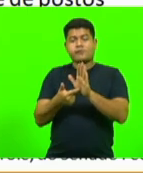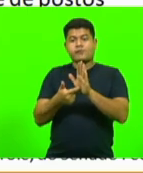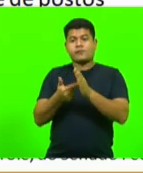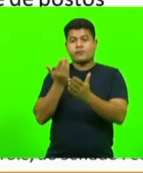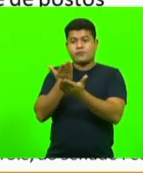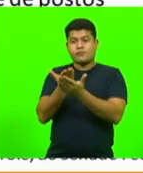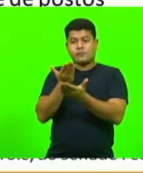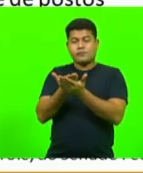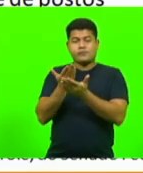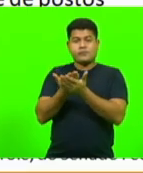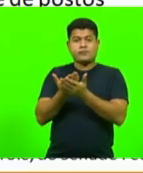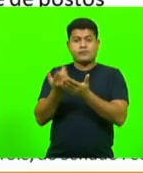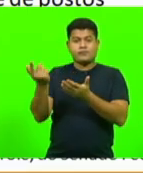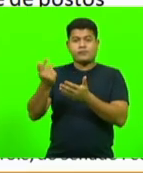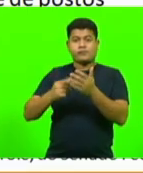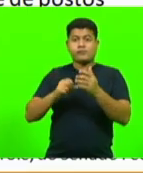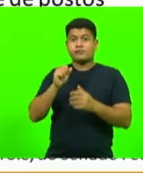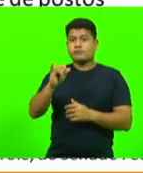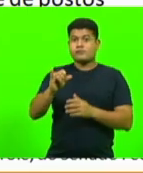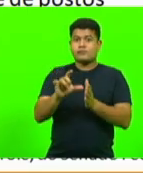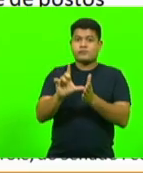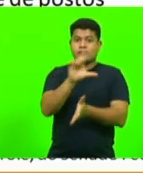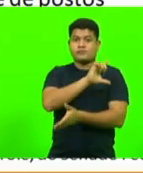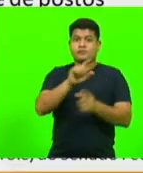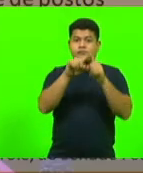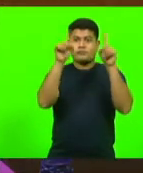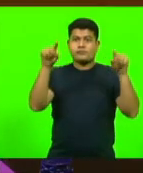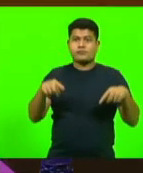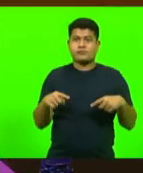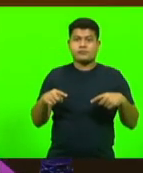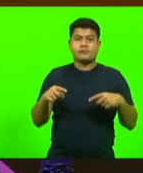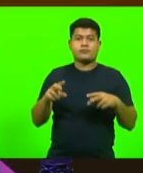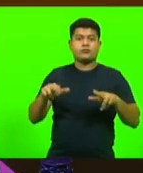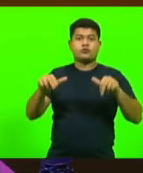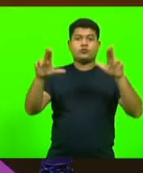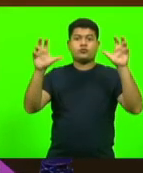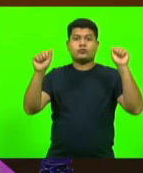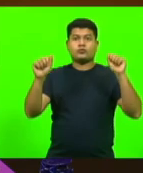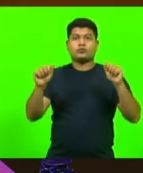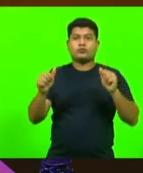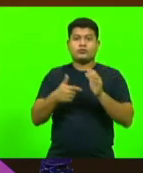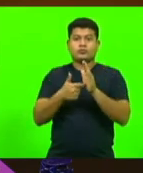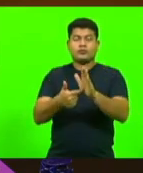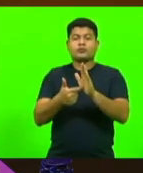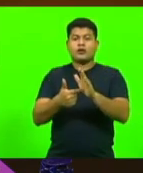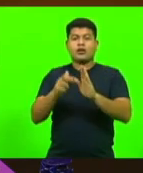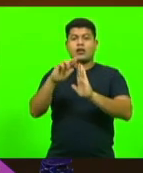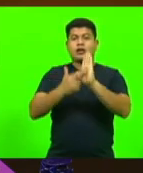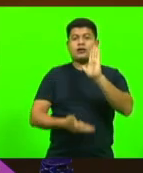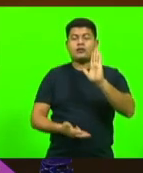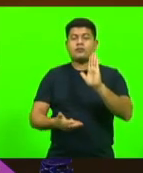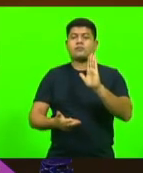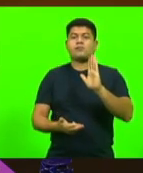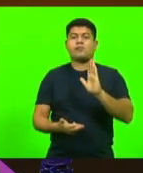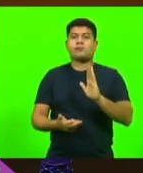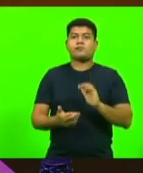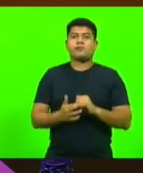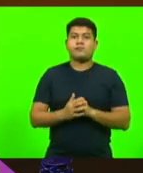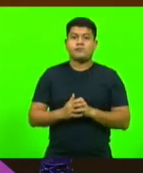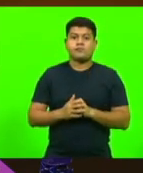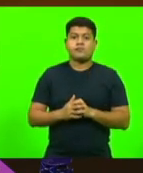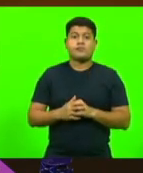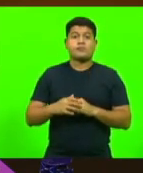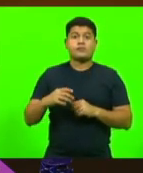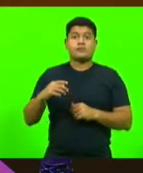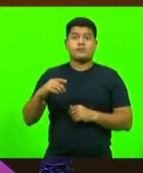estudo se ele não fosse concursado jamais ele apresentaria um relatório assim Oi e aí a gente tem no